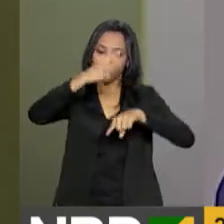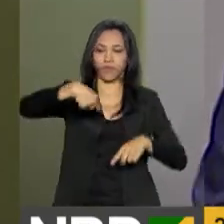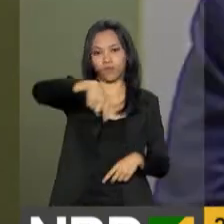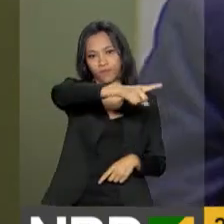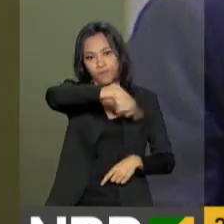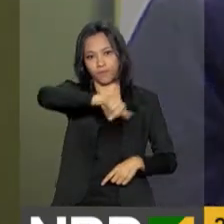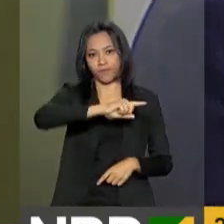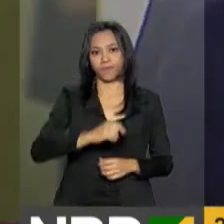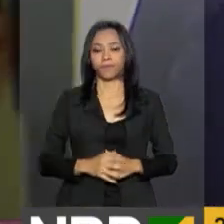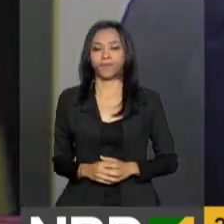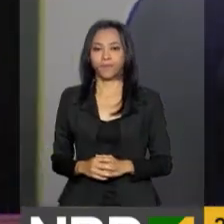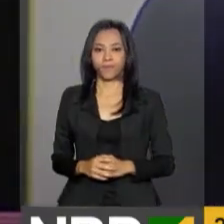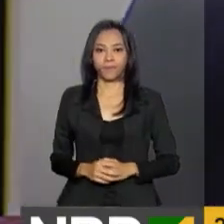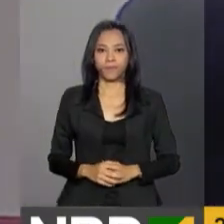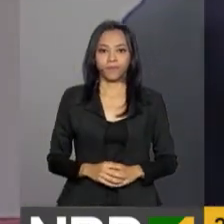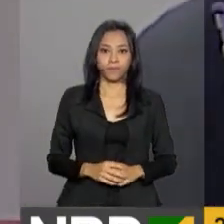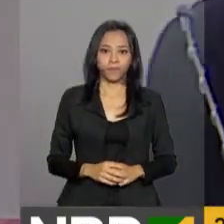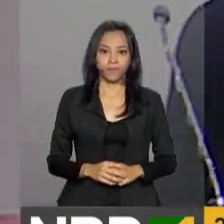fontes